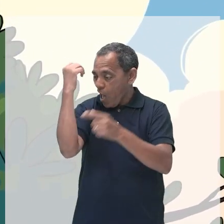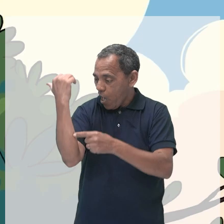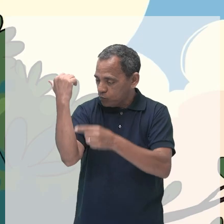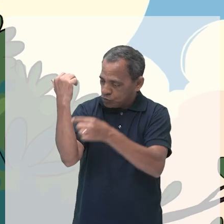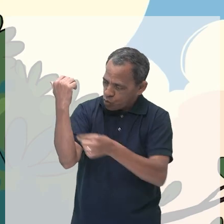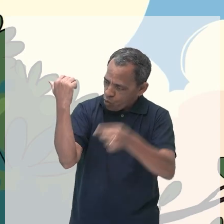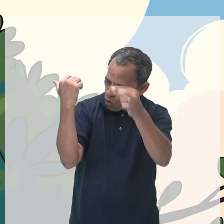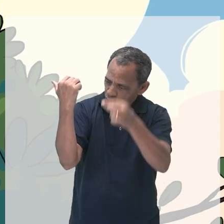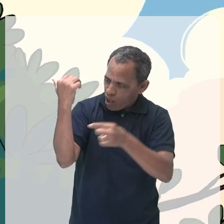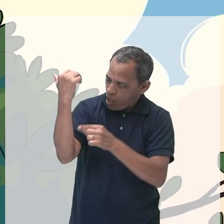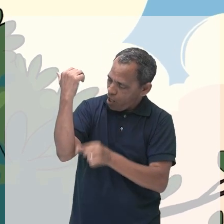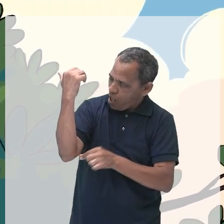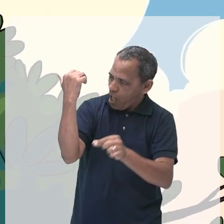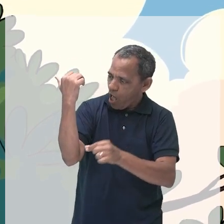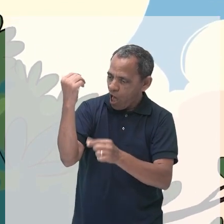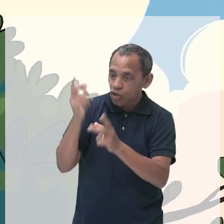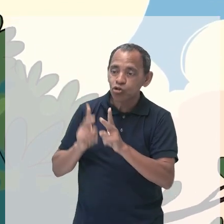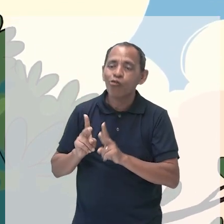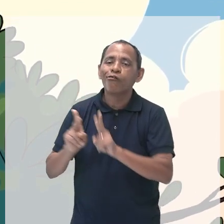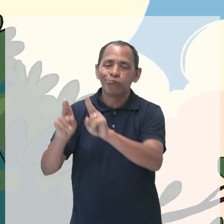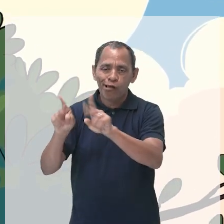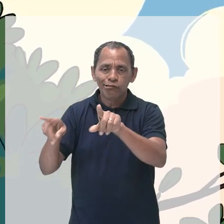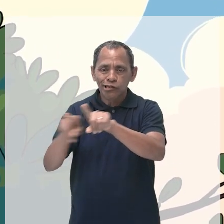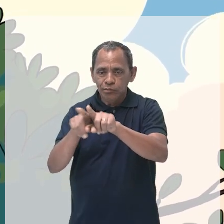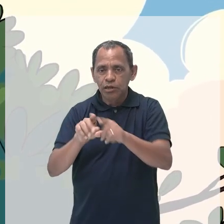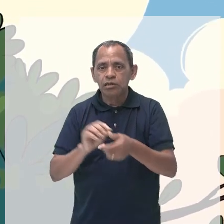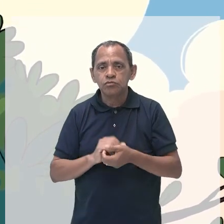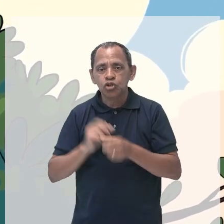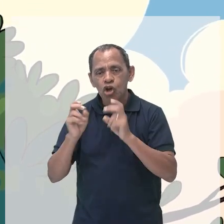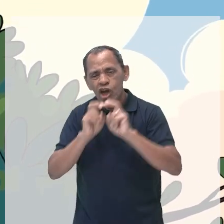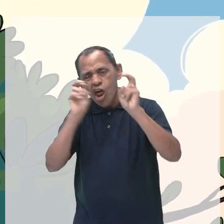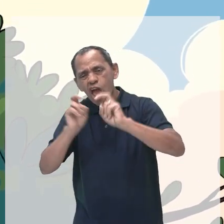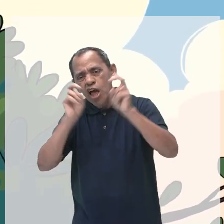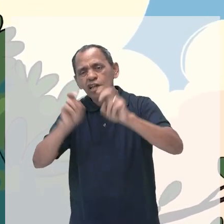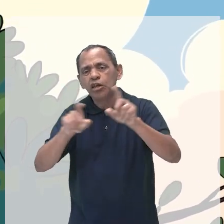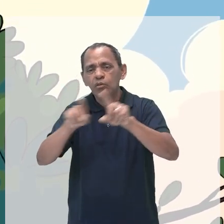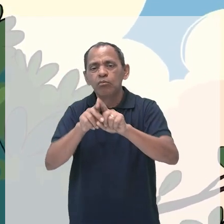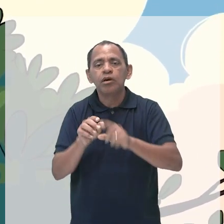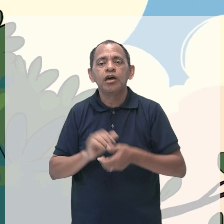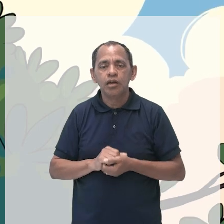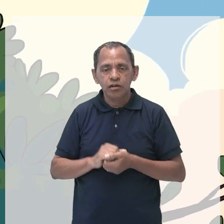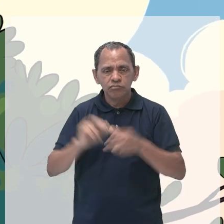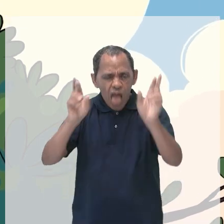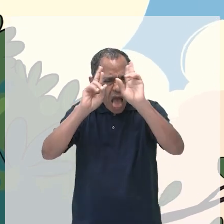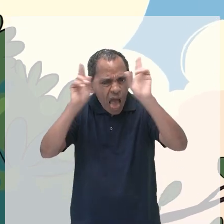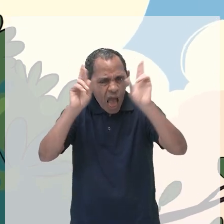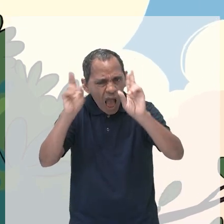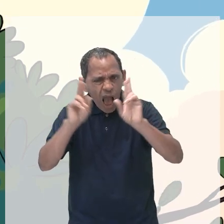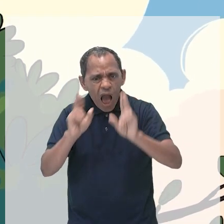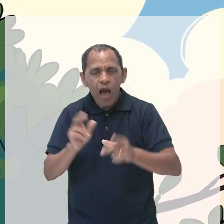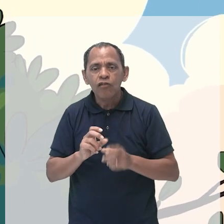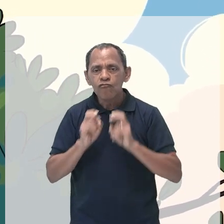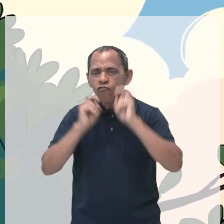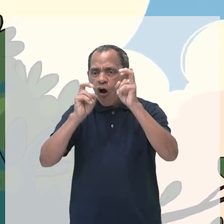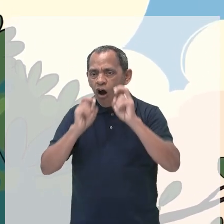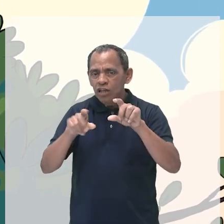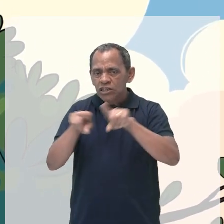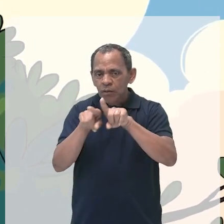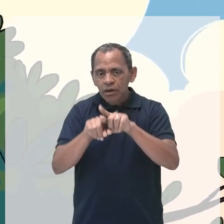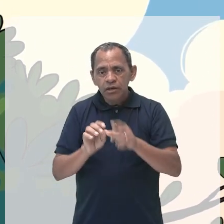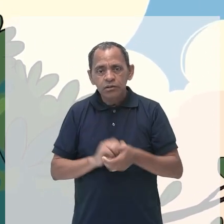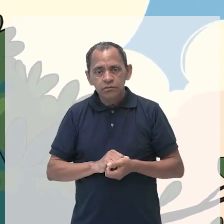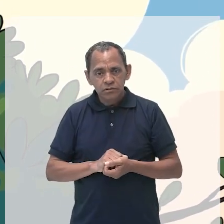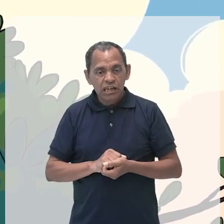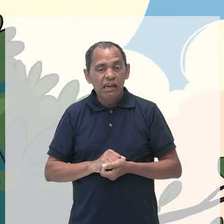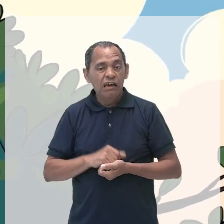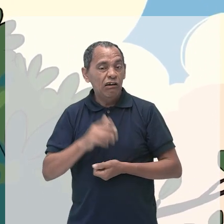nos pícaros do verde em assembleia, gritam protestos estridentes. Seu sátiro está surdo. Nem o